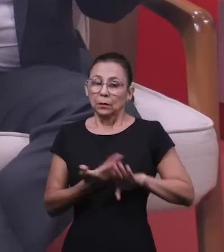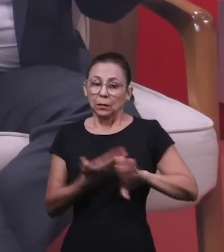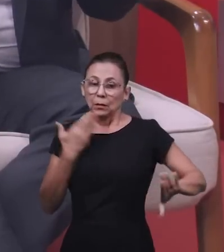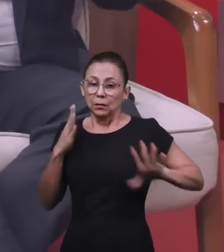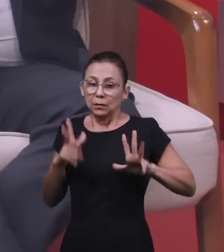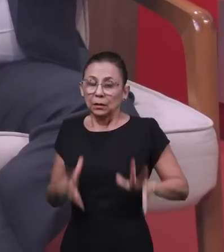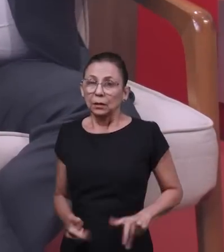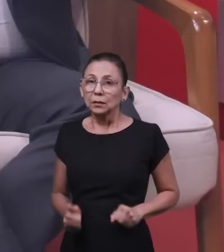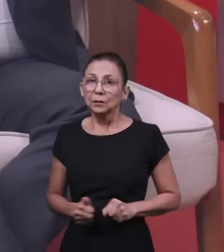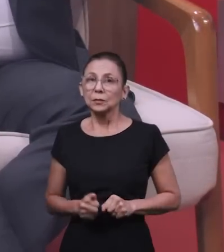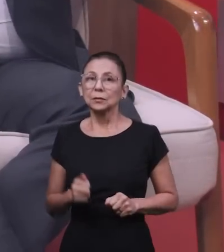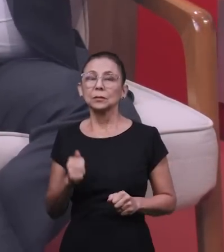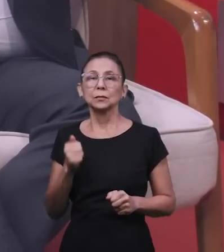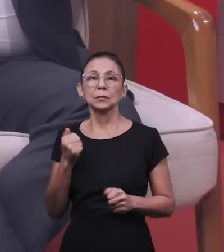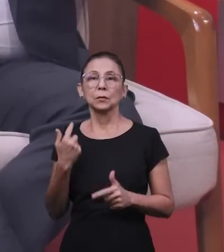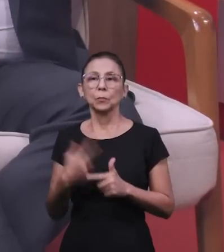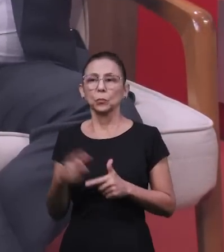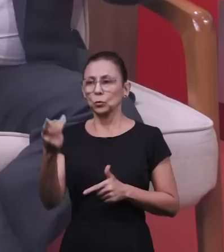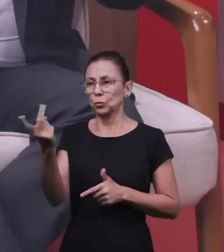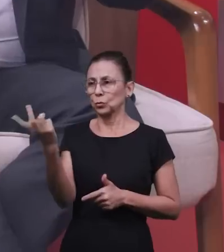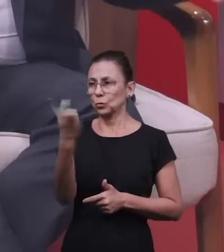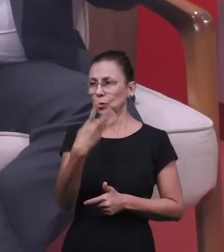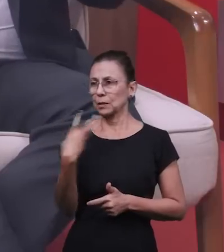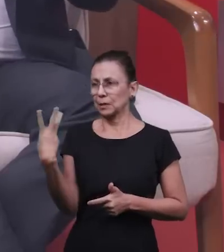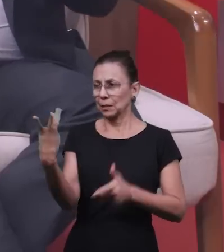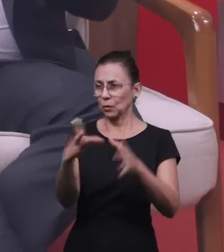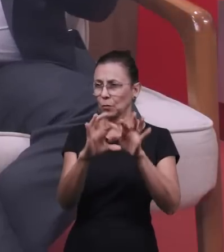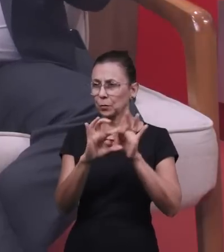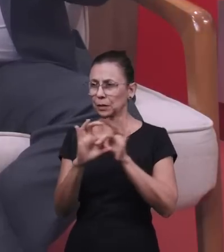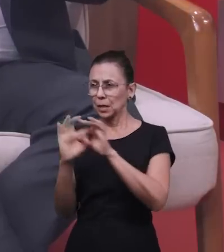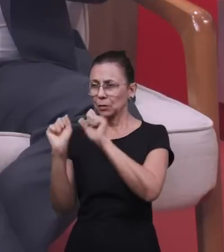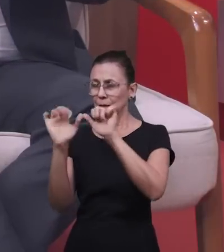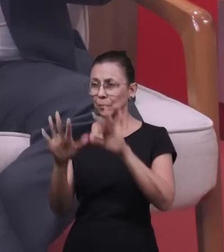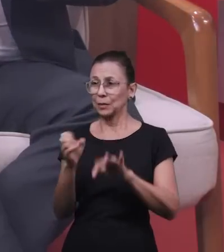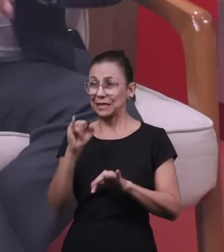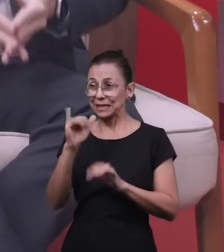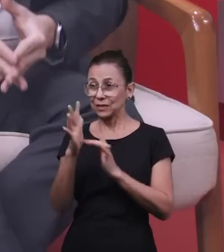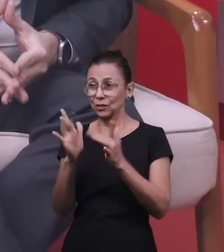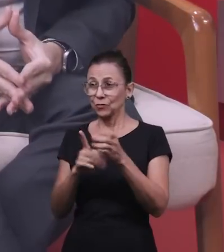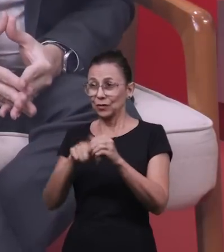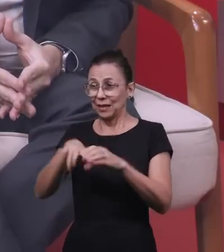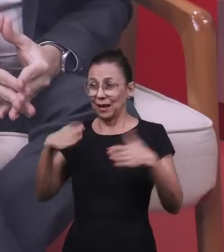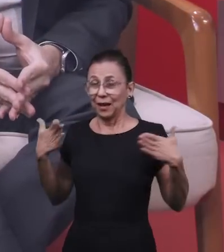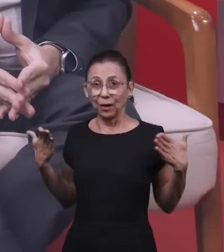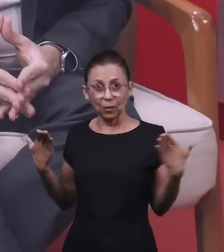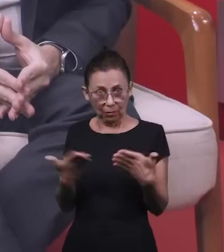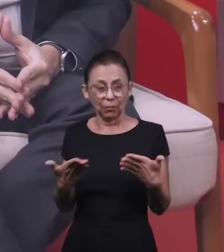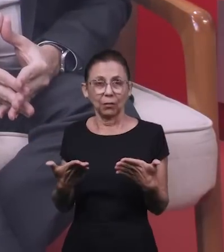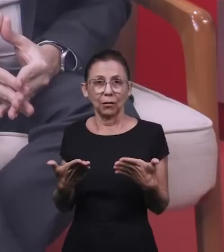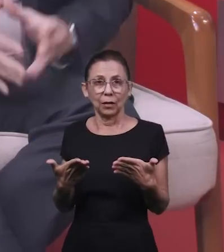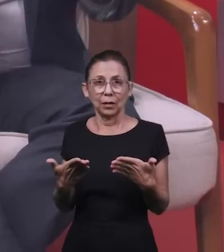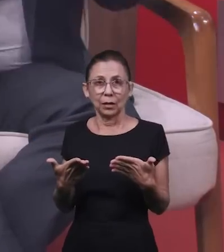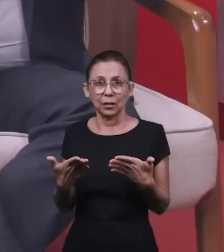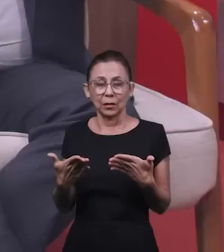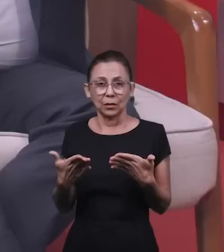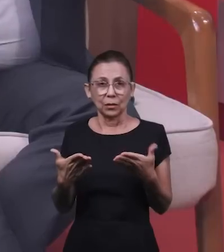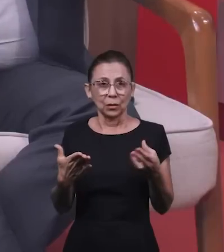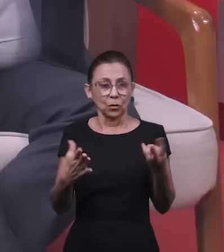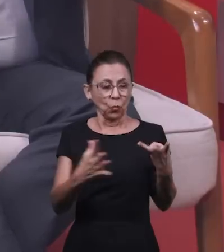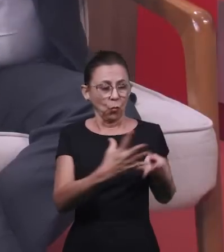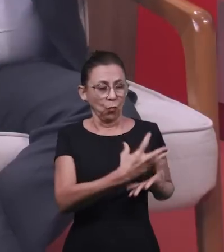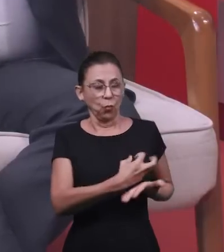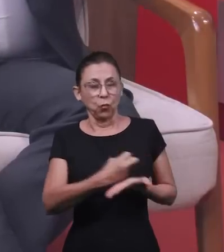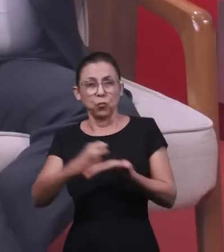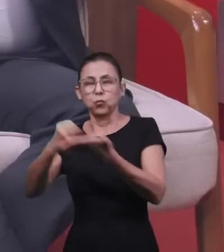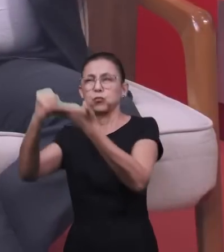de olhos. Glórias a Deus, nós estamos aqui na comunhão, na bênção. Se Jesus voltar agora, nós vamos